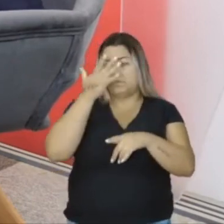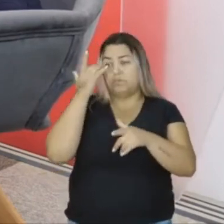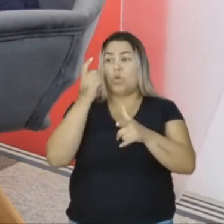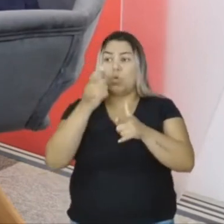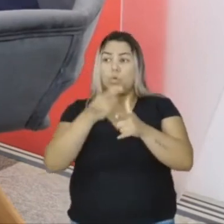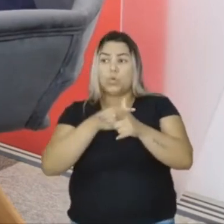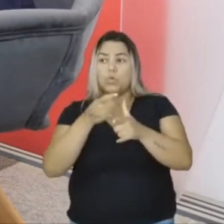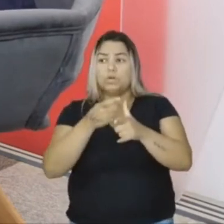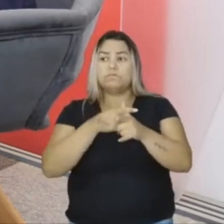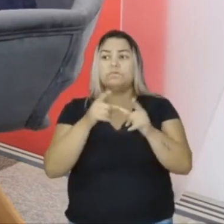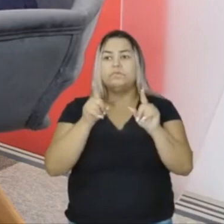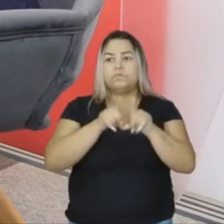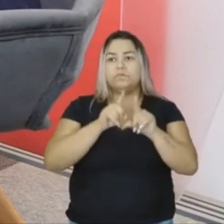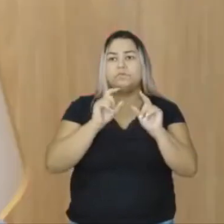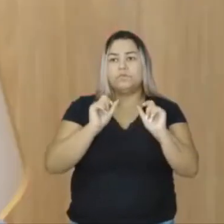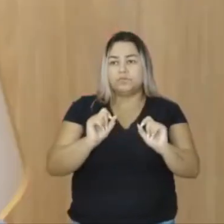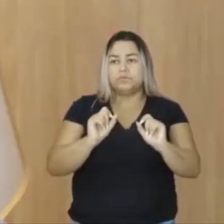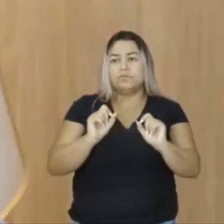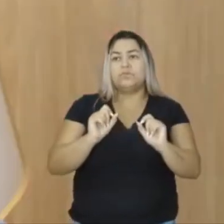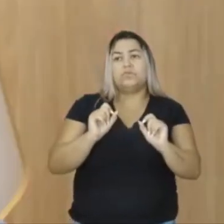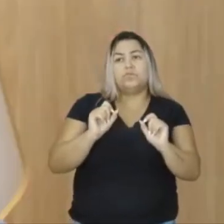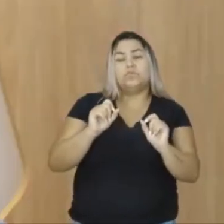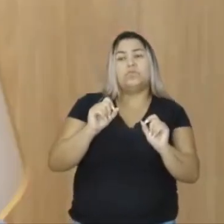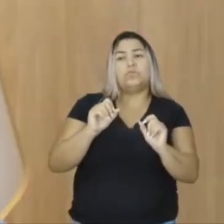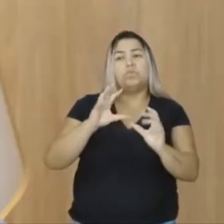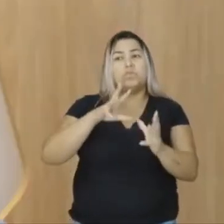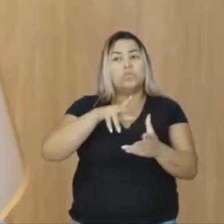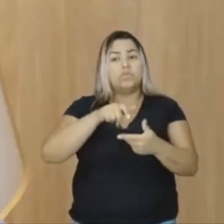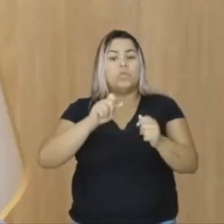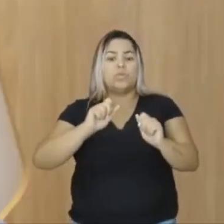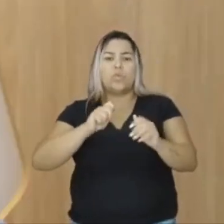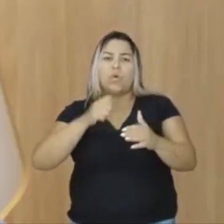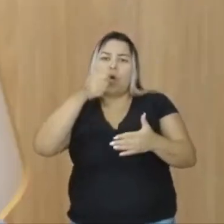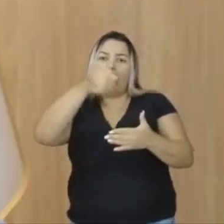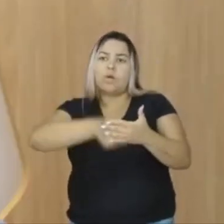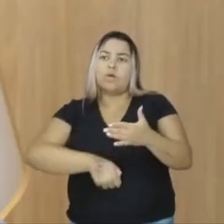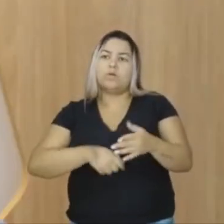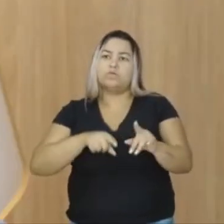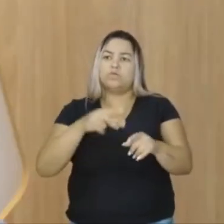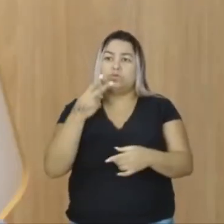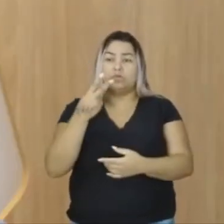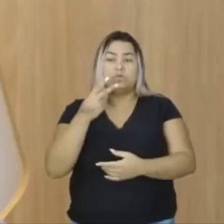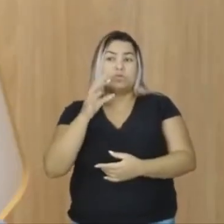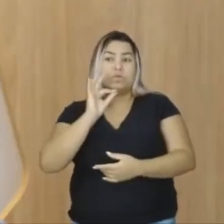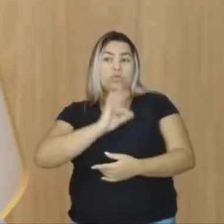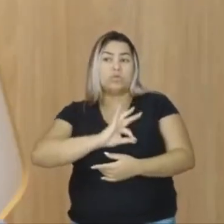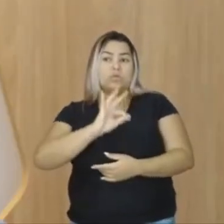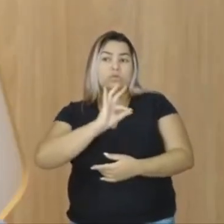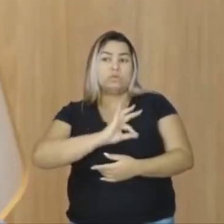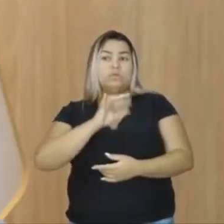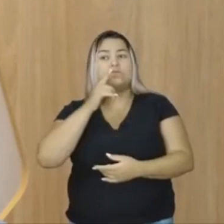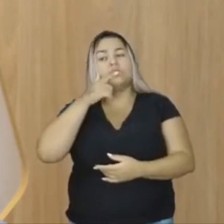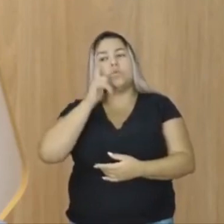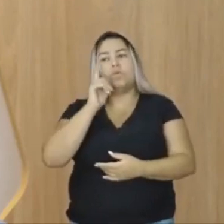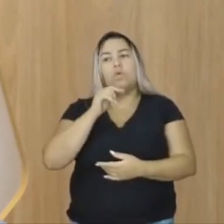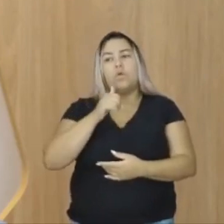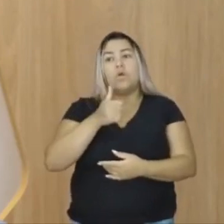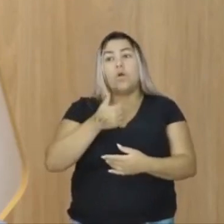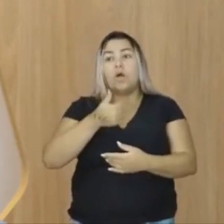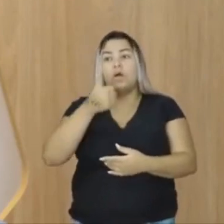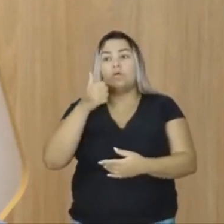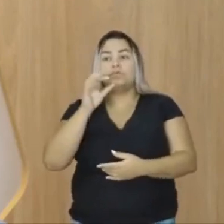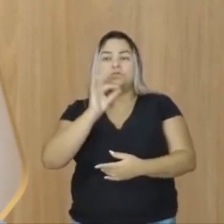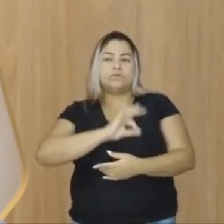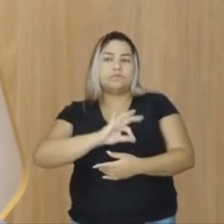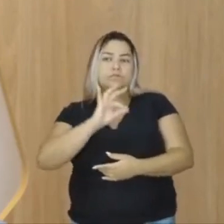é uma desmoralização de uma nação que obriga um trabalhador que ganha 2 salários mínimos. Antes do Lula, até um salário mínimo estava pagando imposto de